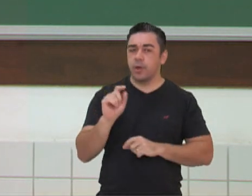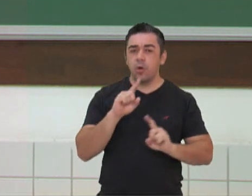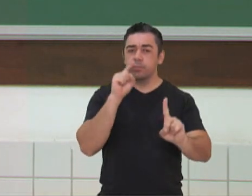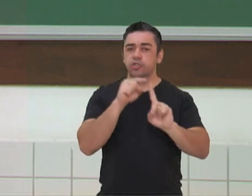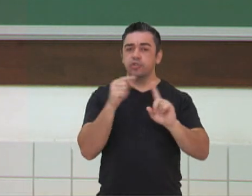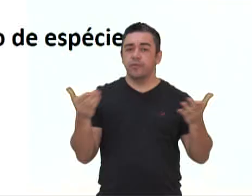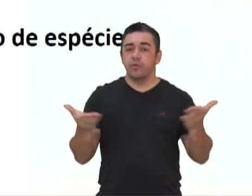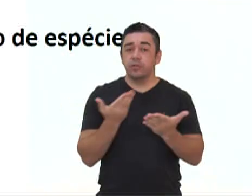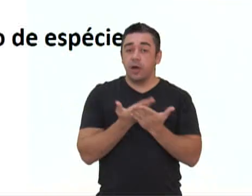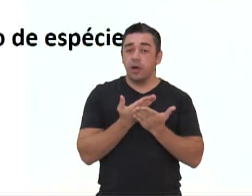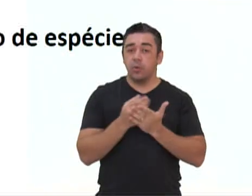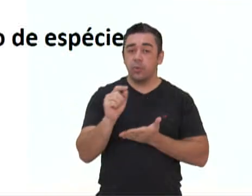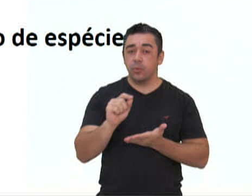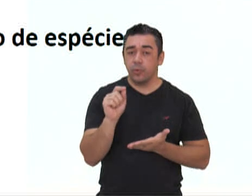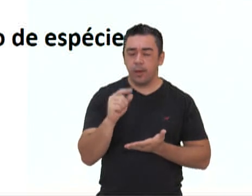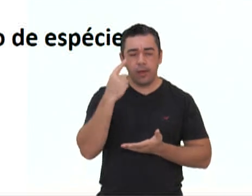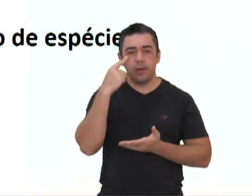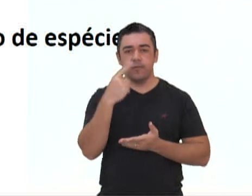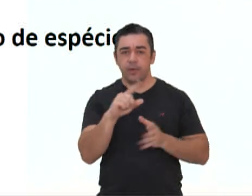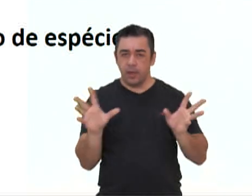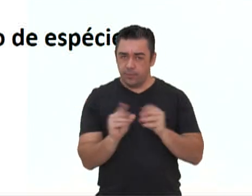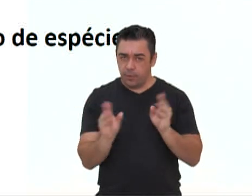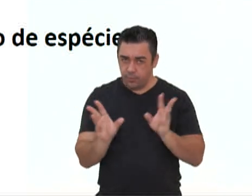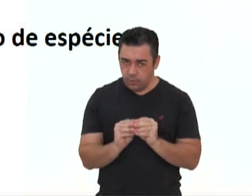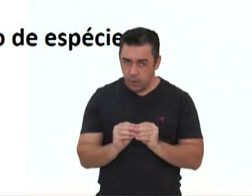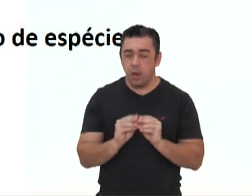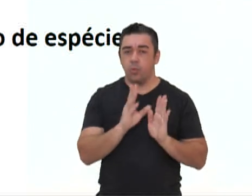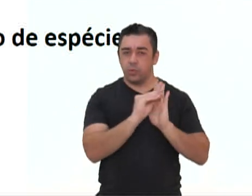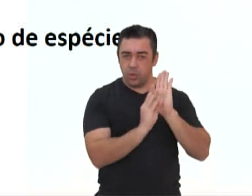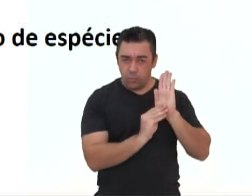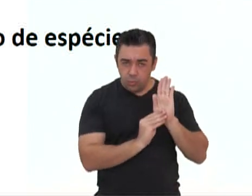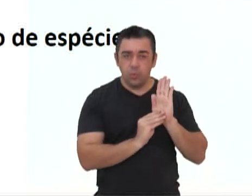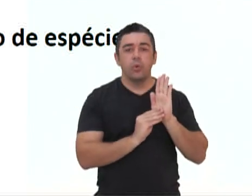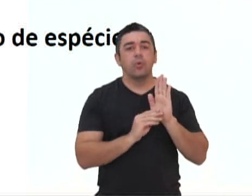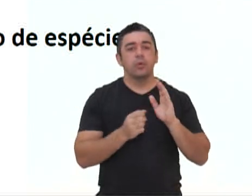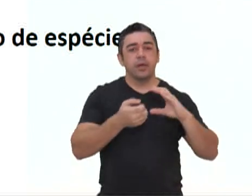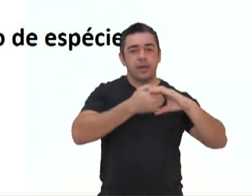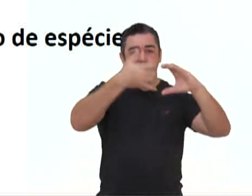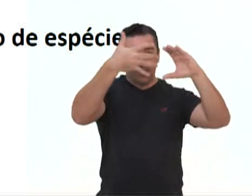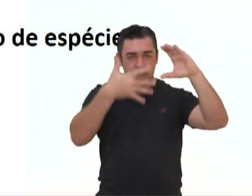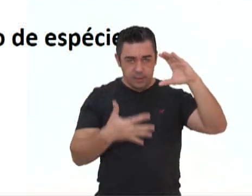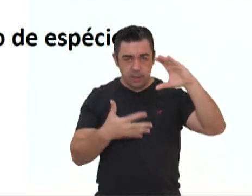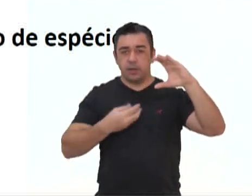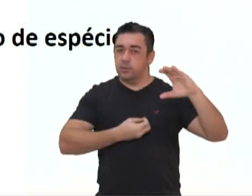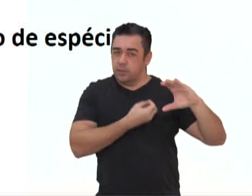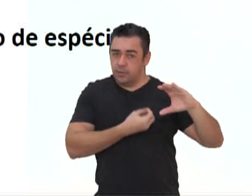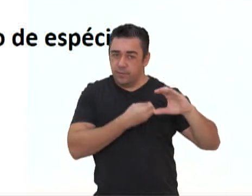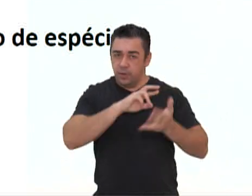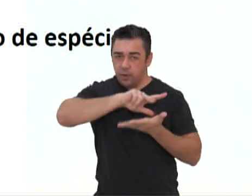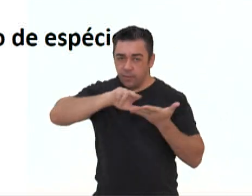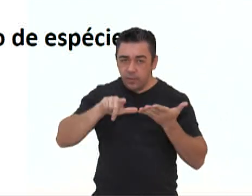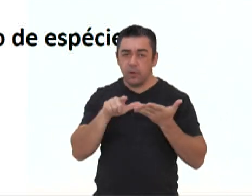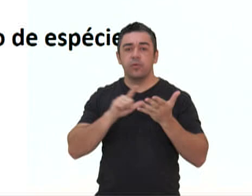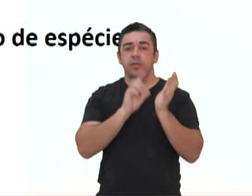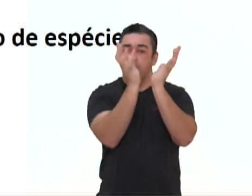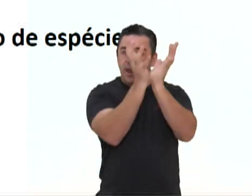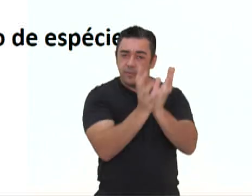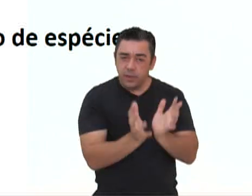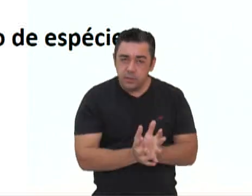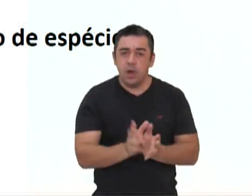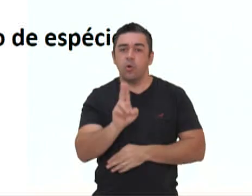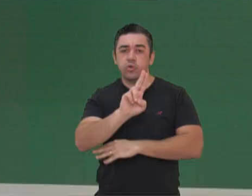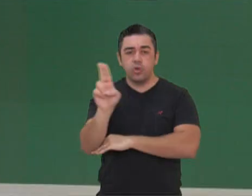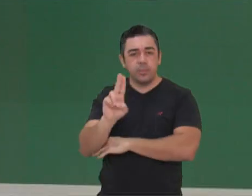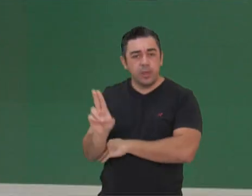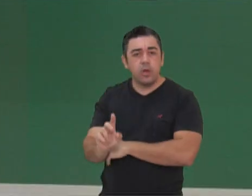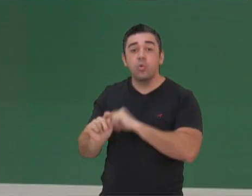objetivos da aula de hoje são revisar todos os conteúdos ali, desde as características dos seres vivos, a classificação, nomenclatura e o que